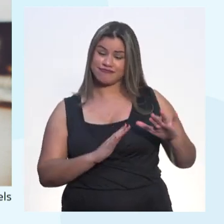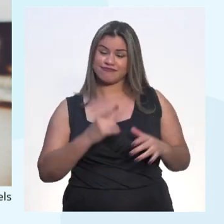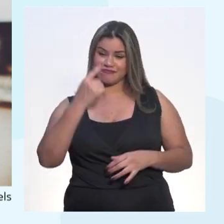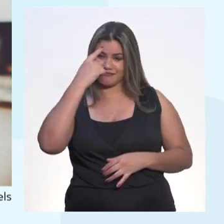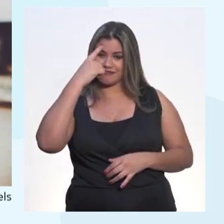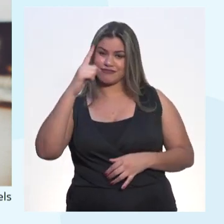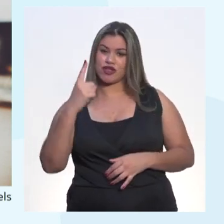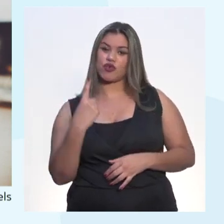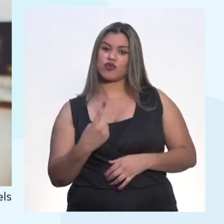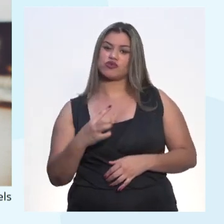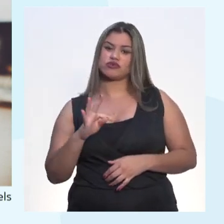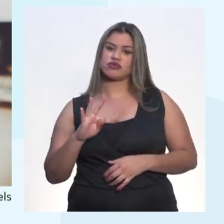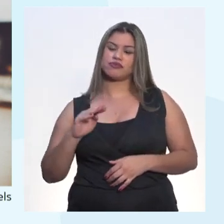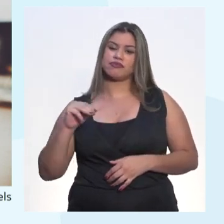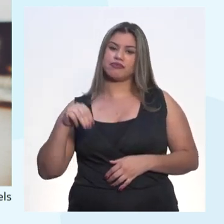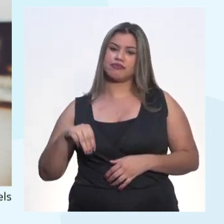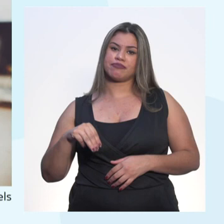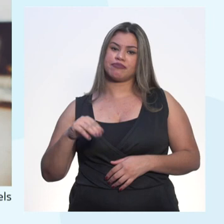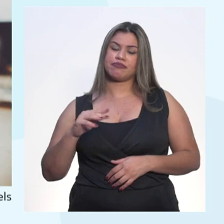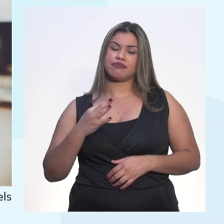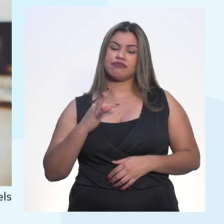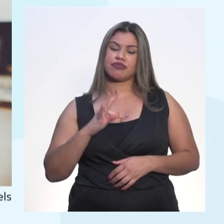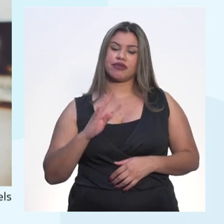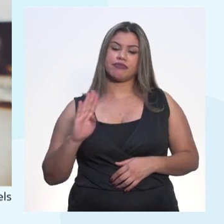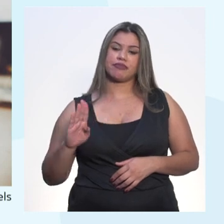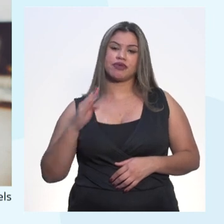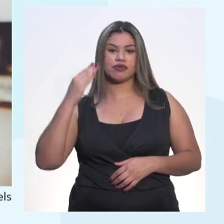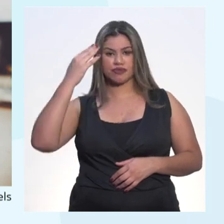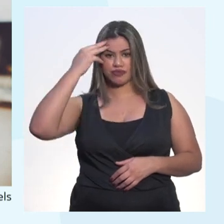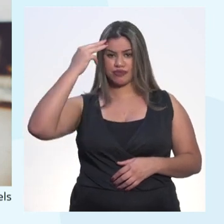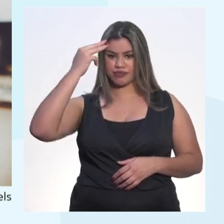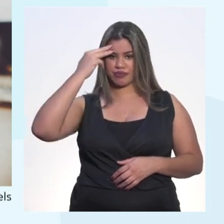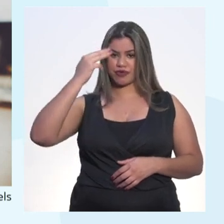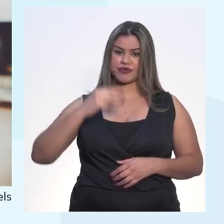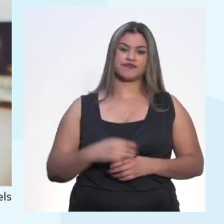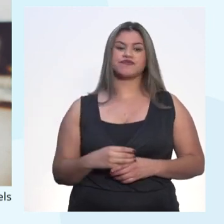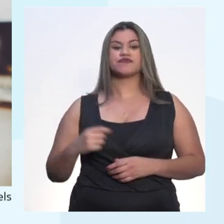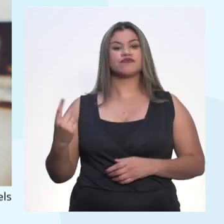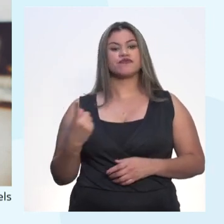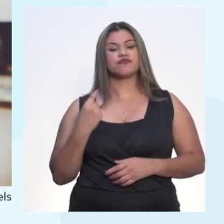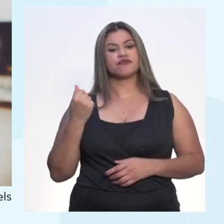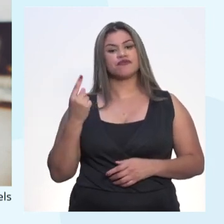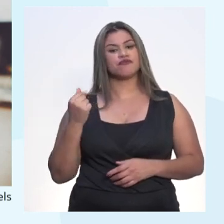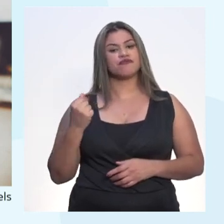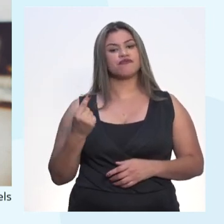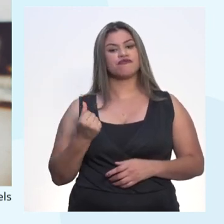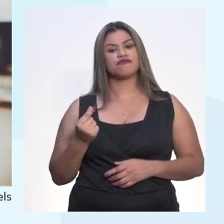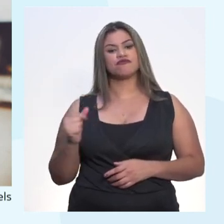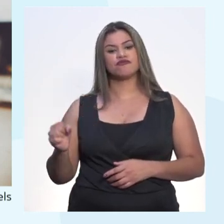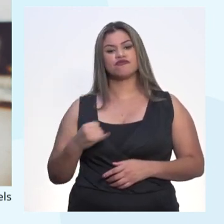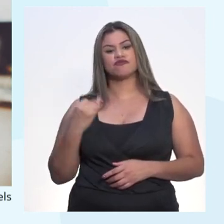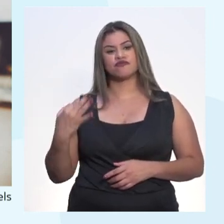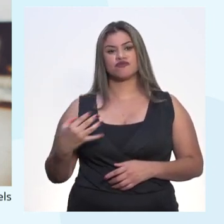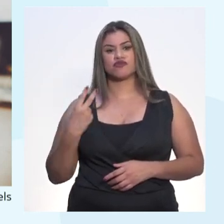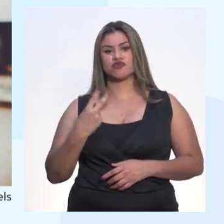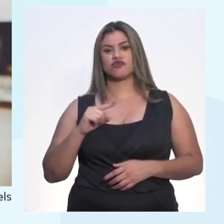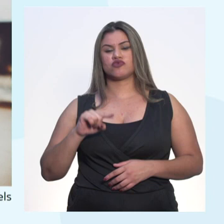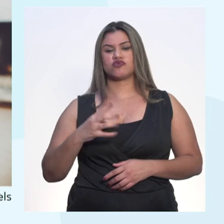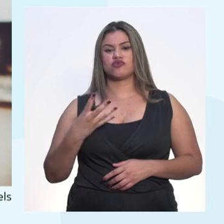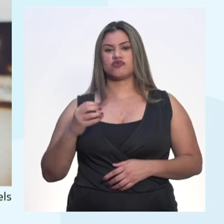1 TB de memória. O preço dele está R$ 2.400.